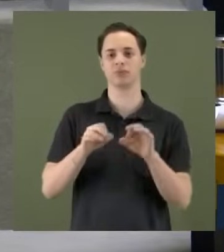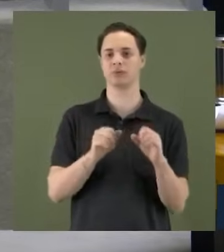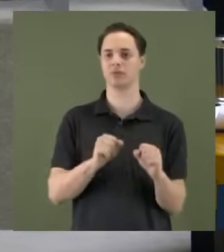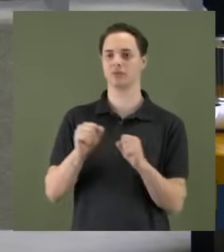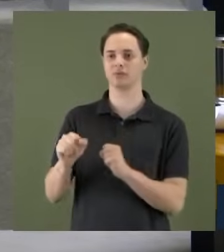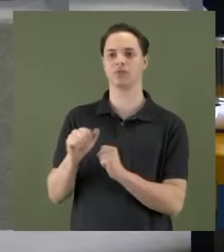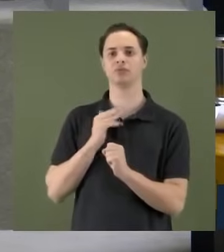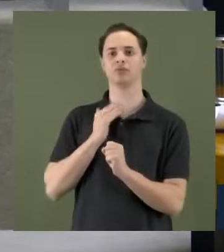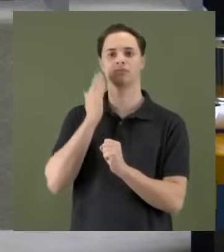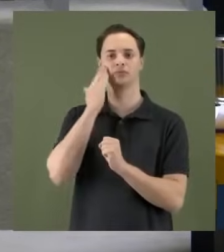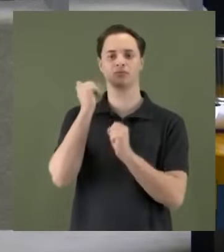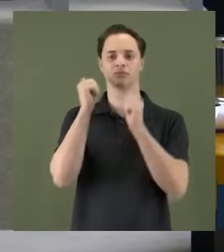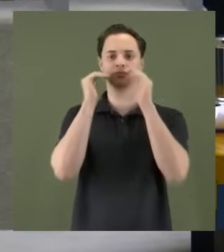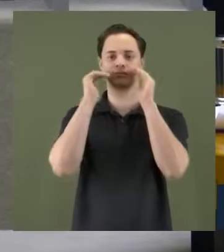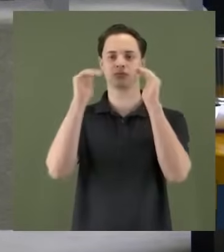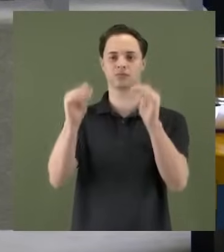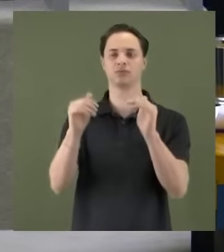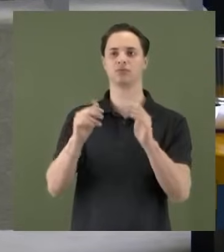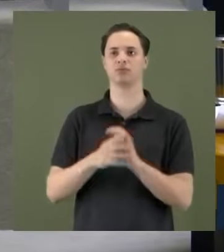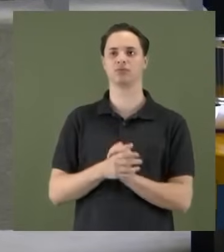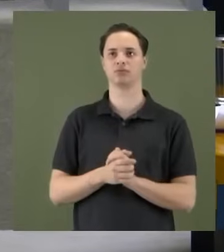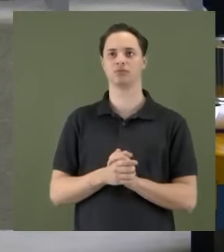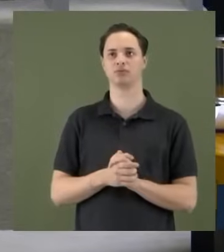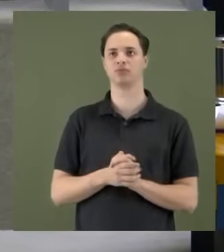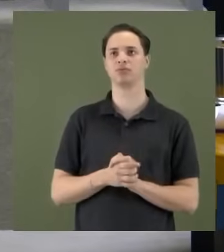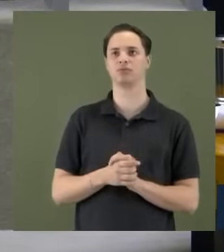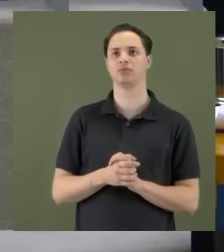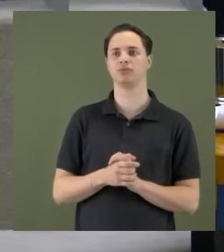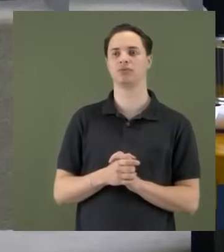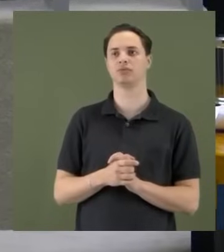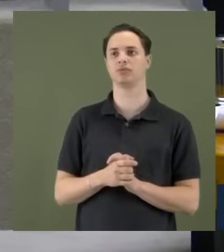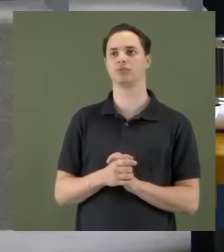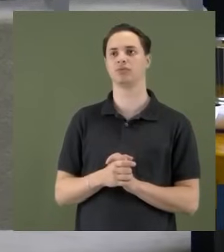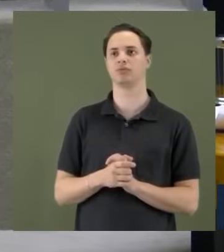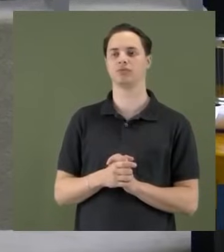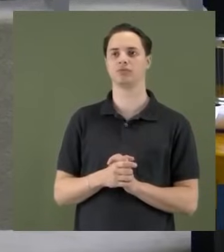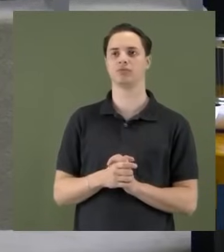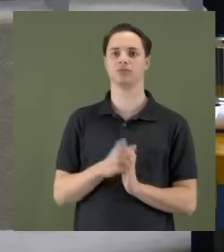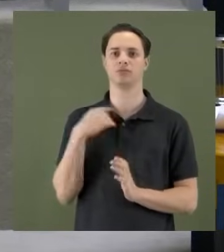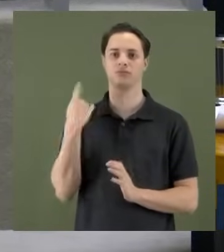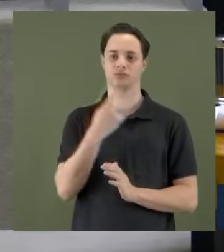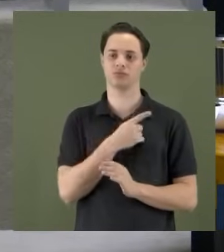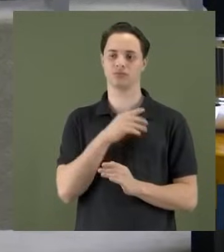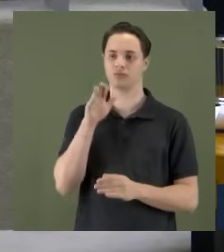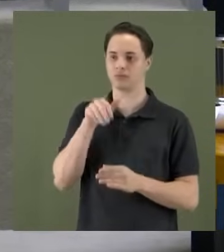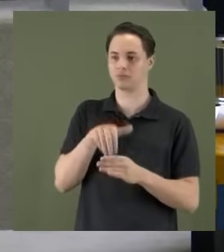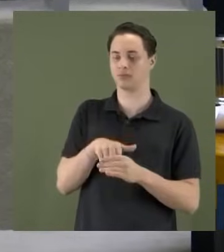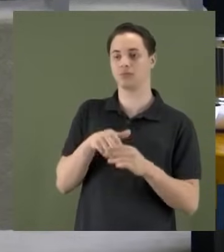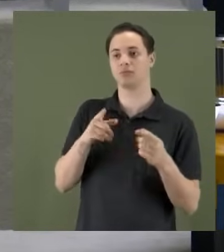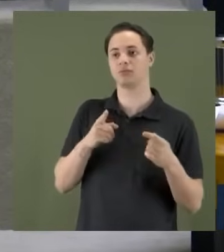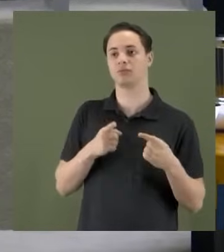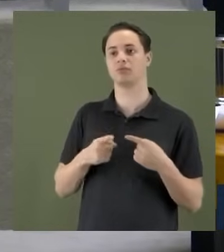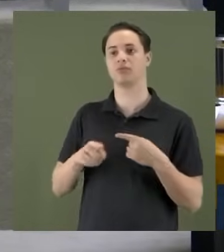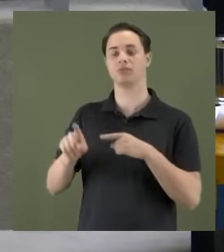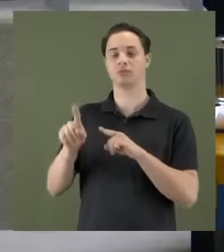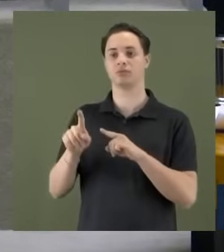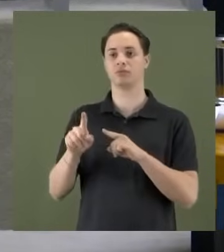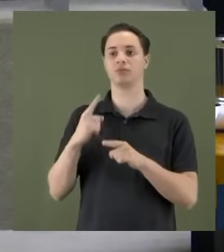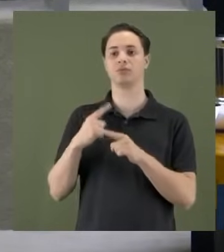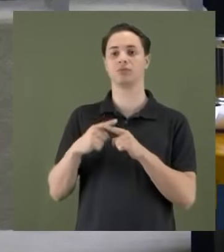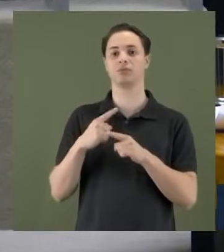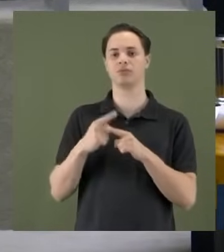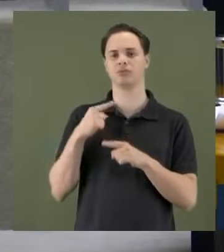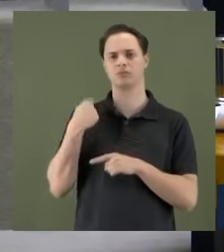do respeito ao contraditório. Nós votamos contra a indicação porque entendemos que nesse momento